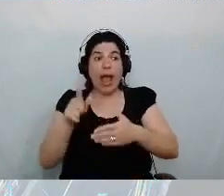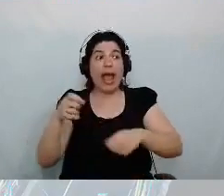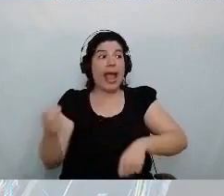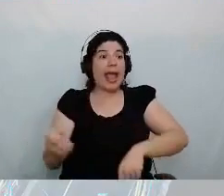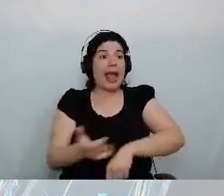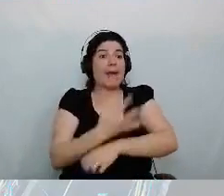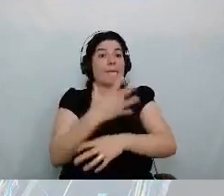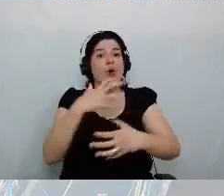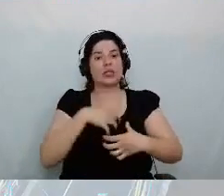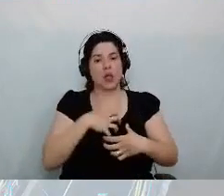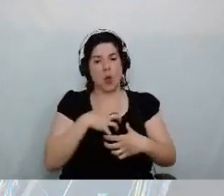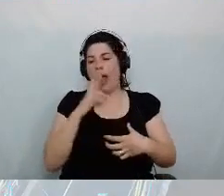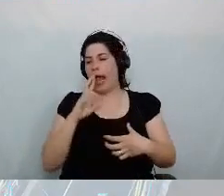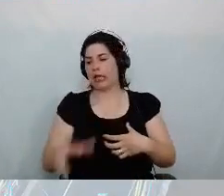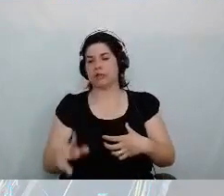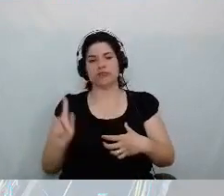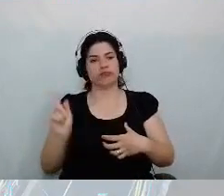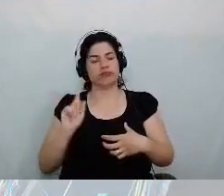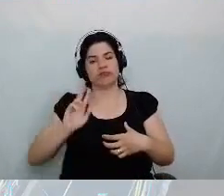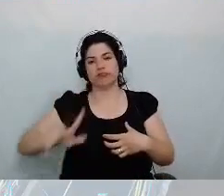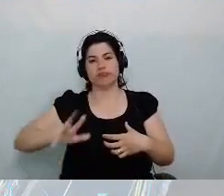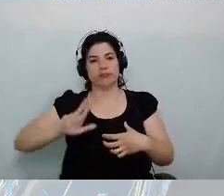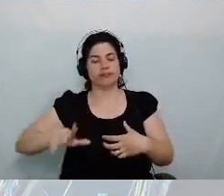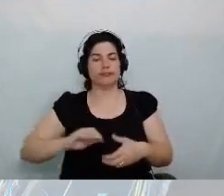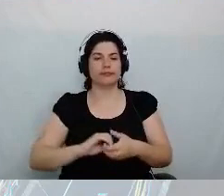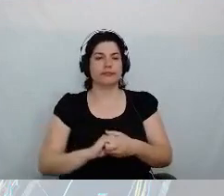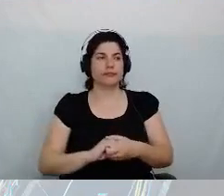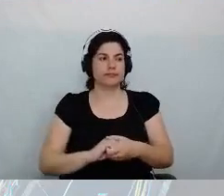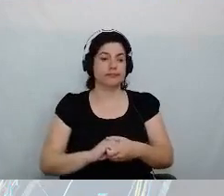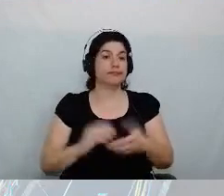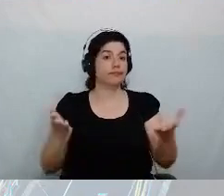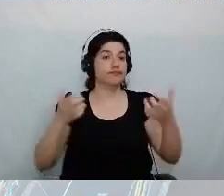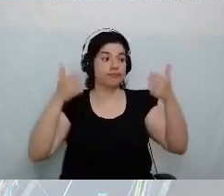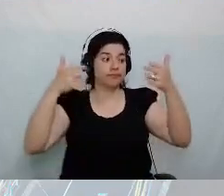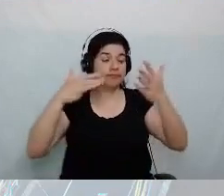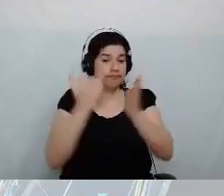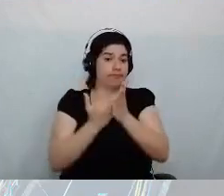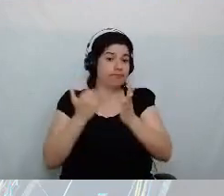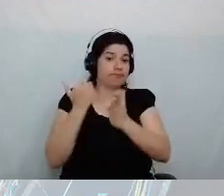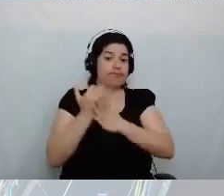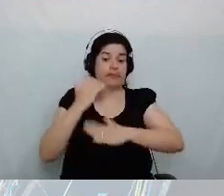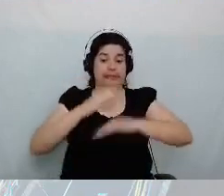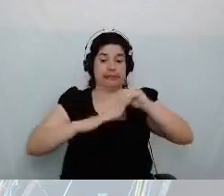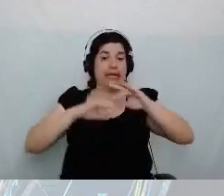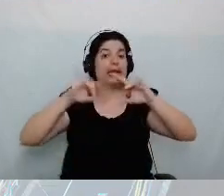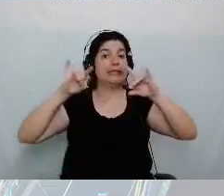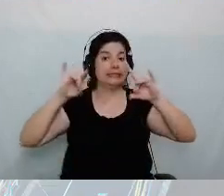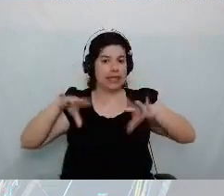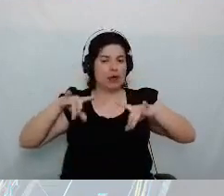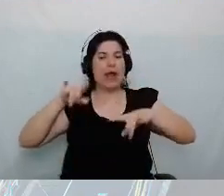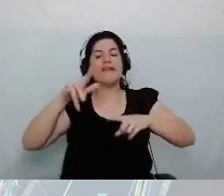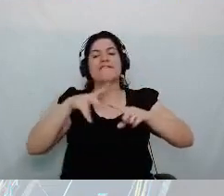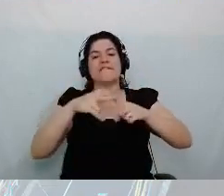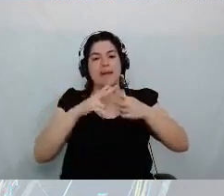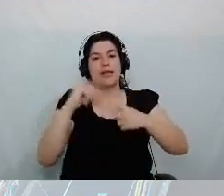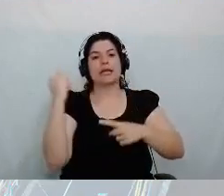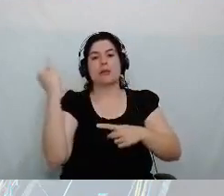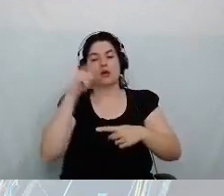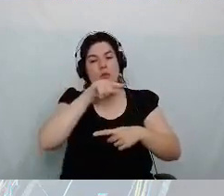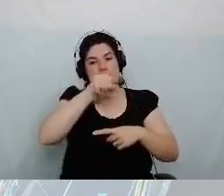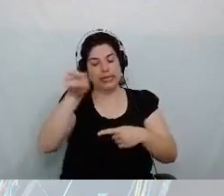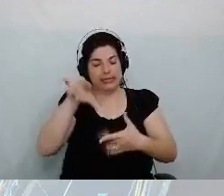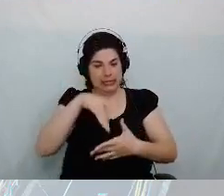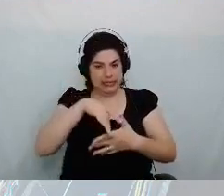pessoal. Tá? Bom, vamos falar mais técnico do técnico agora, ferramentas importantes para vocês,